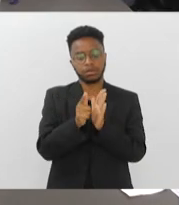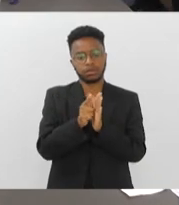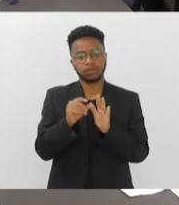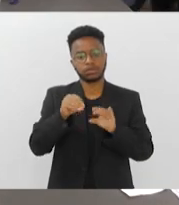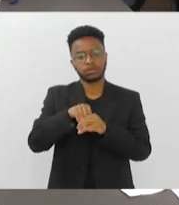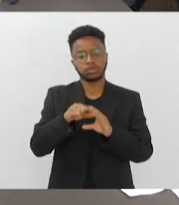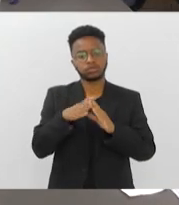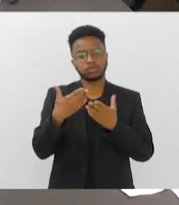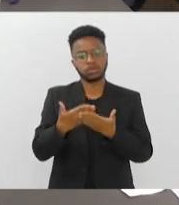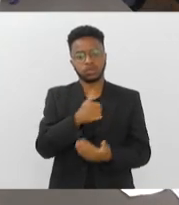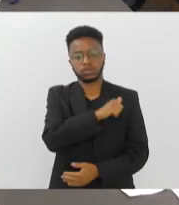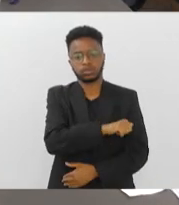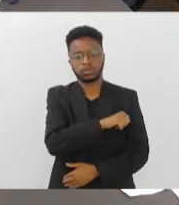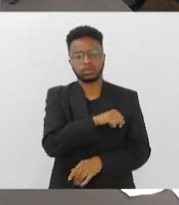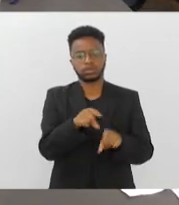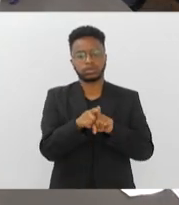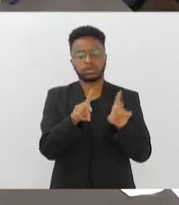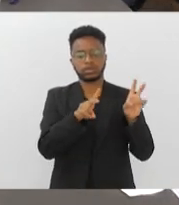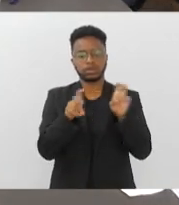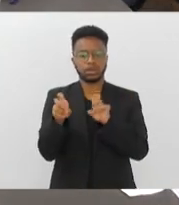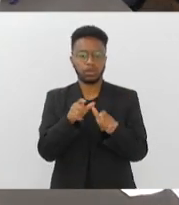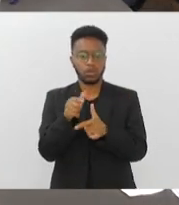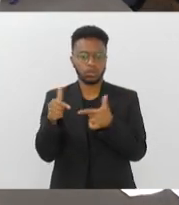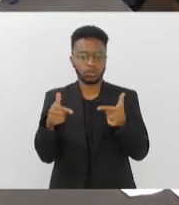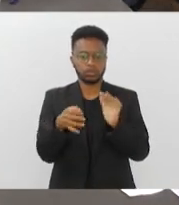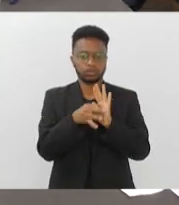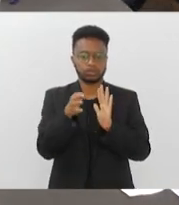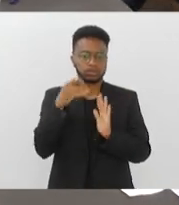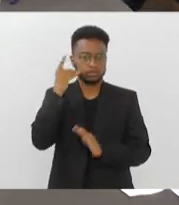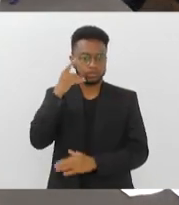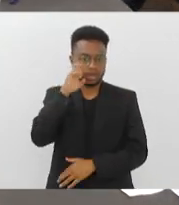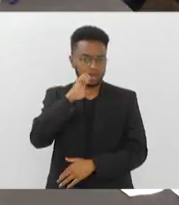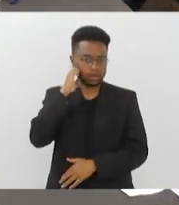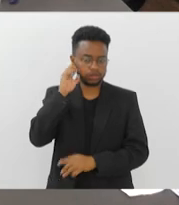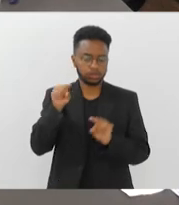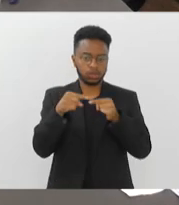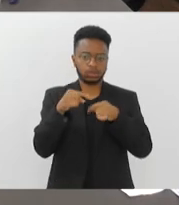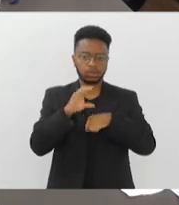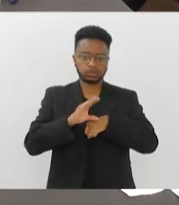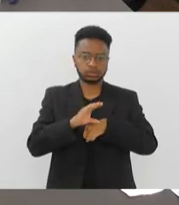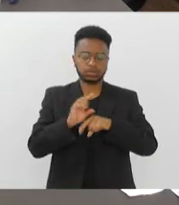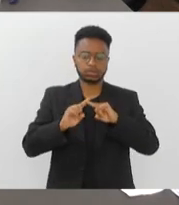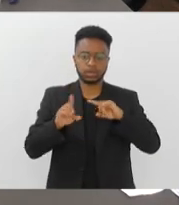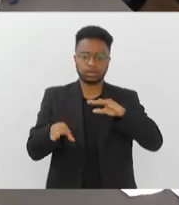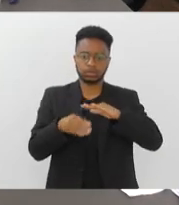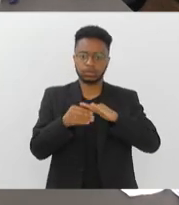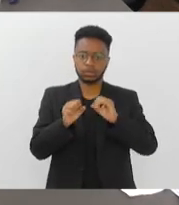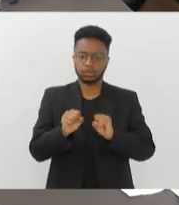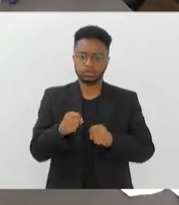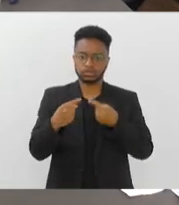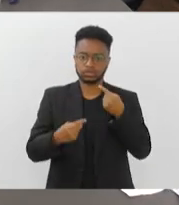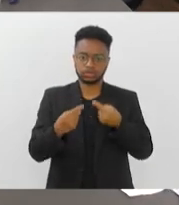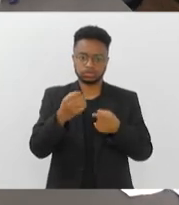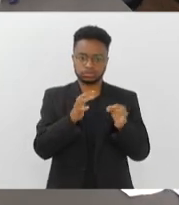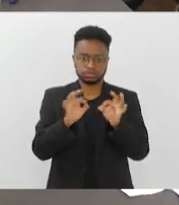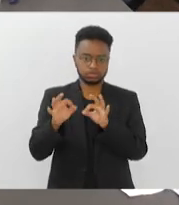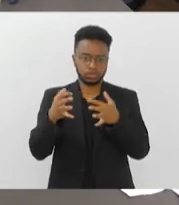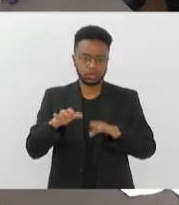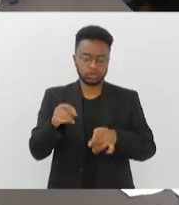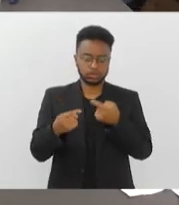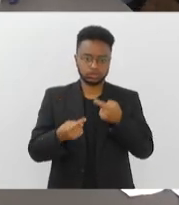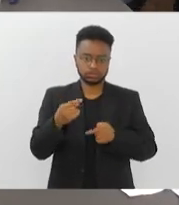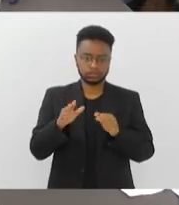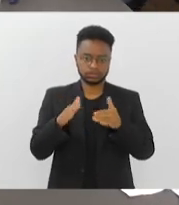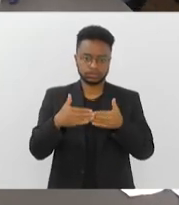de Janeiro e da outras providências. Para aparecer, deputada Élica Takimoto. Constitucionalidade com emenda, presidente. Em discussão. Não havendo que queira discutir,